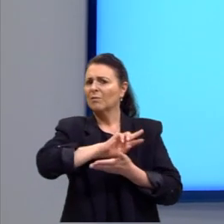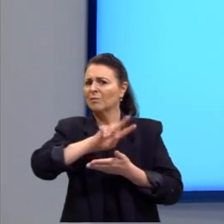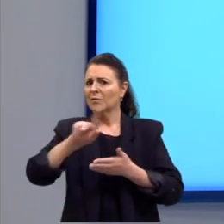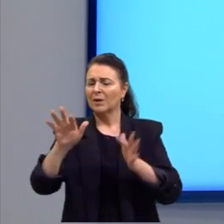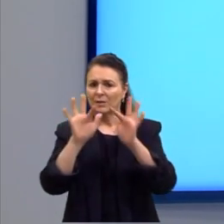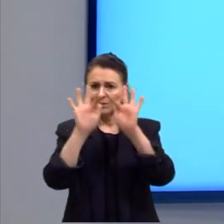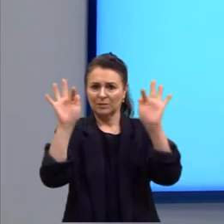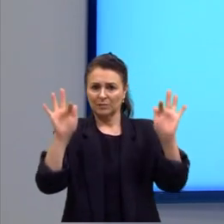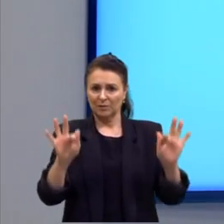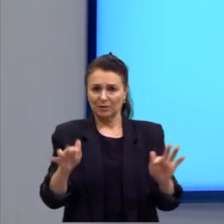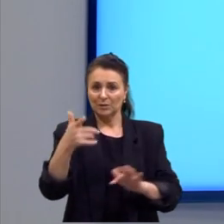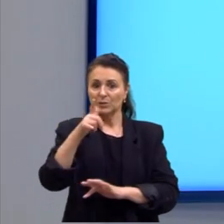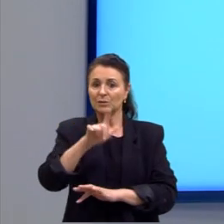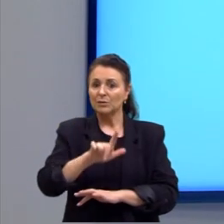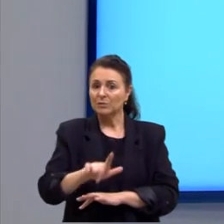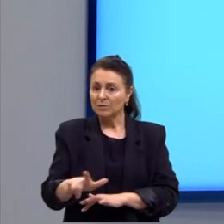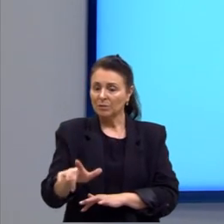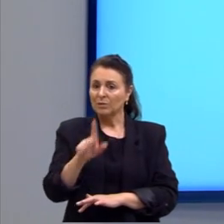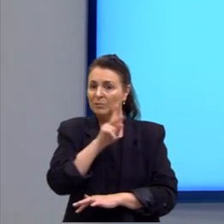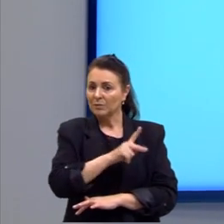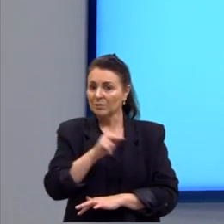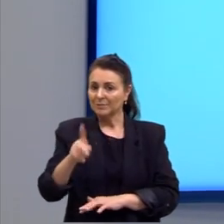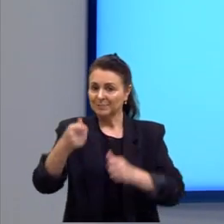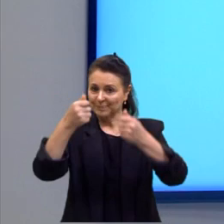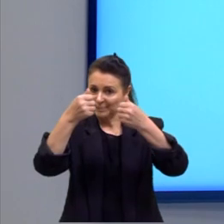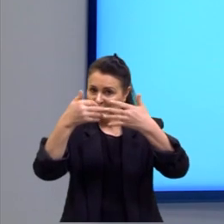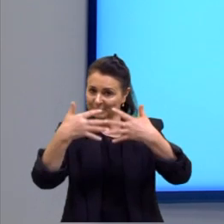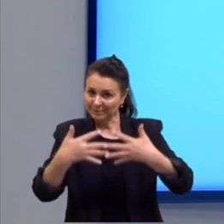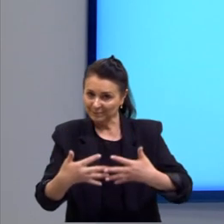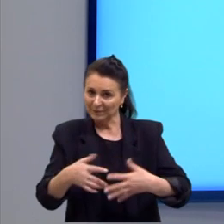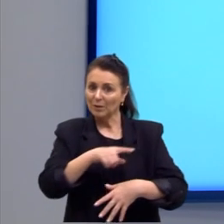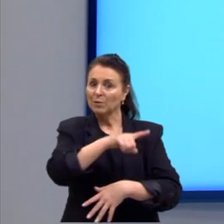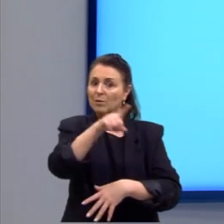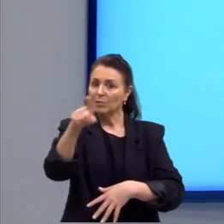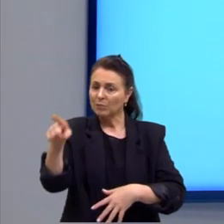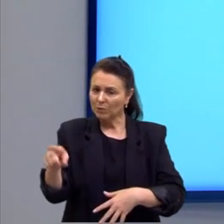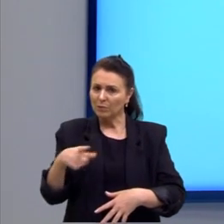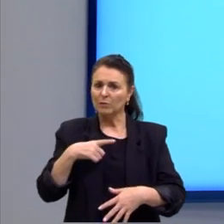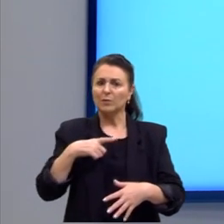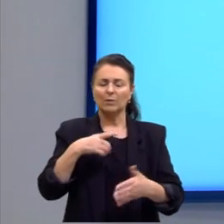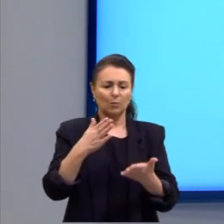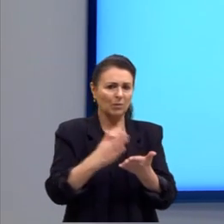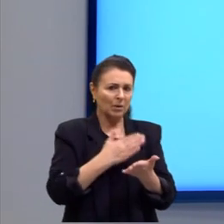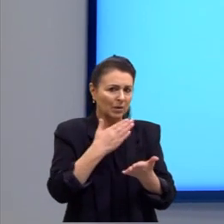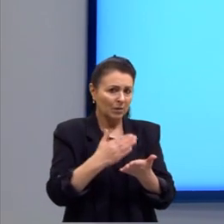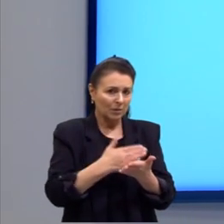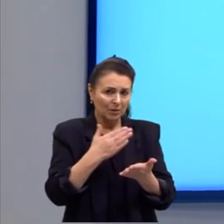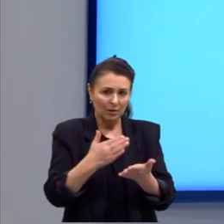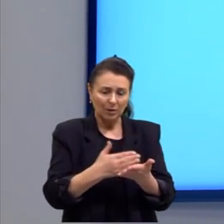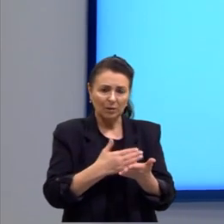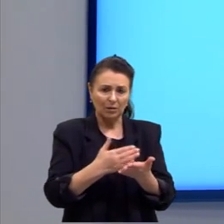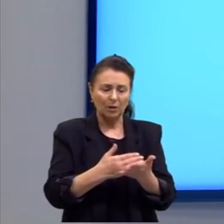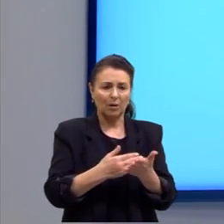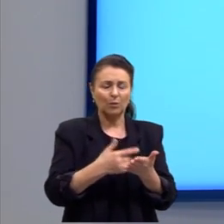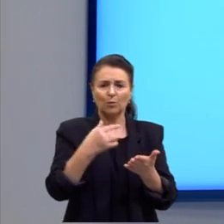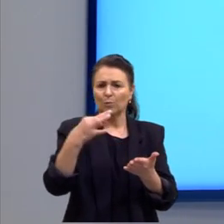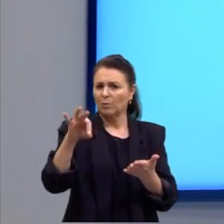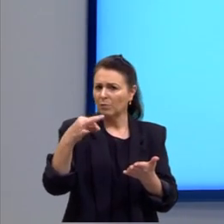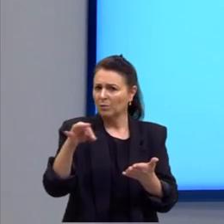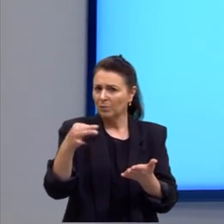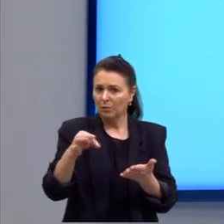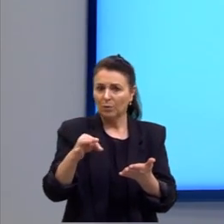gente de novo reforço que é legal vocês terem ali um formulário uma página do caderno para ir